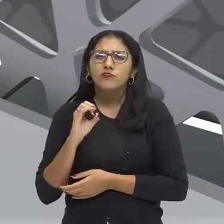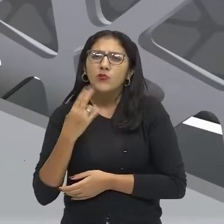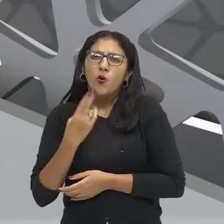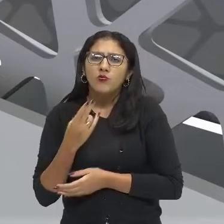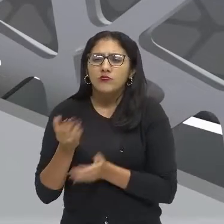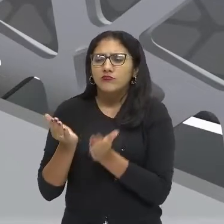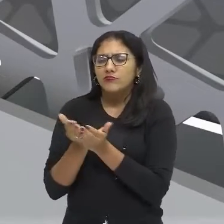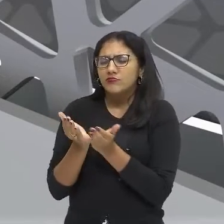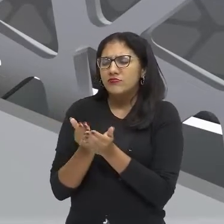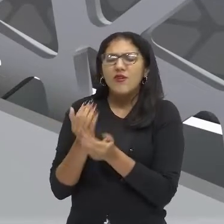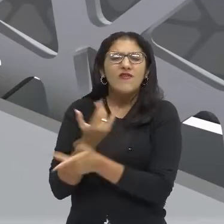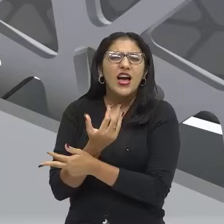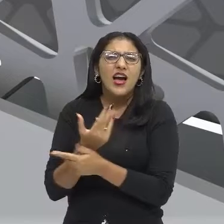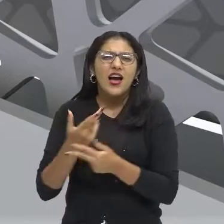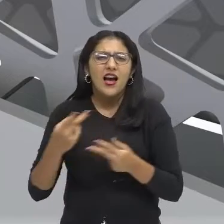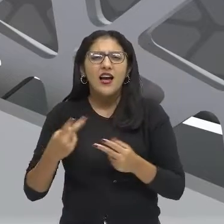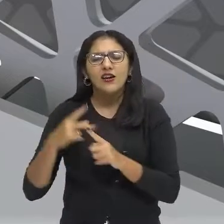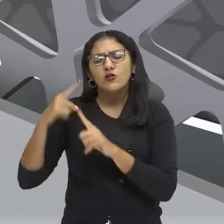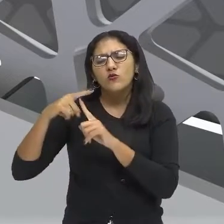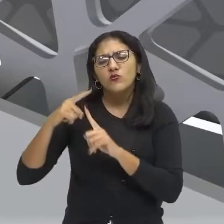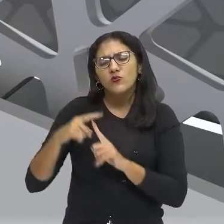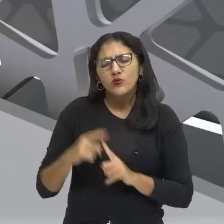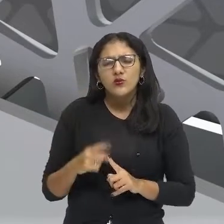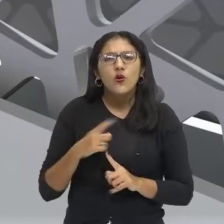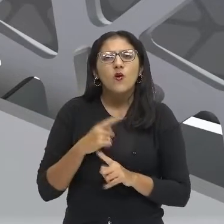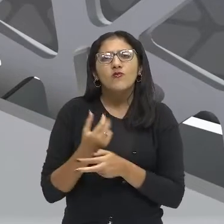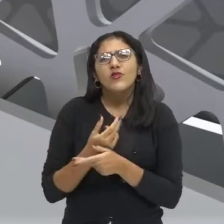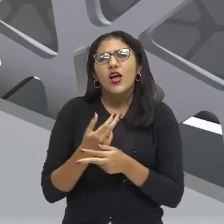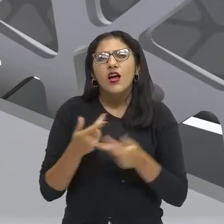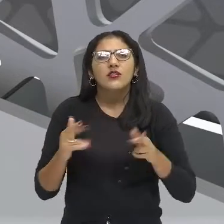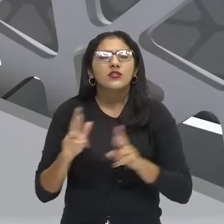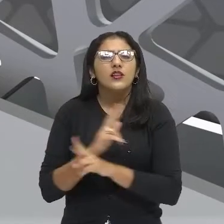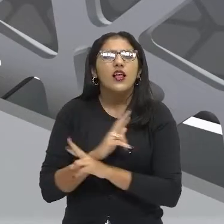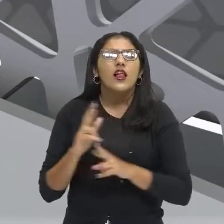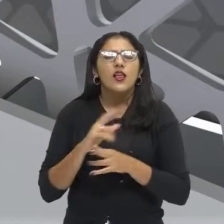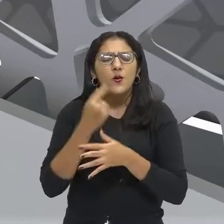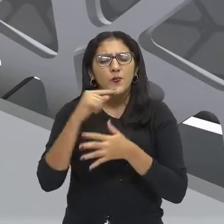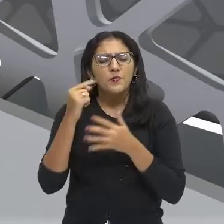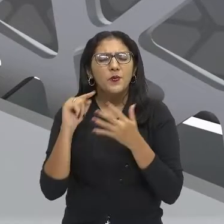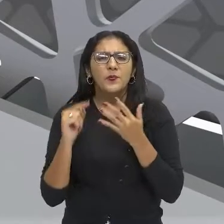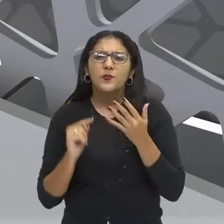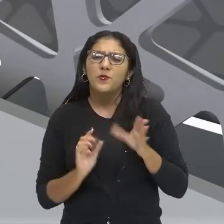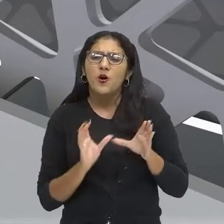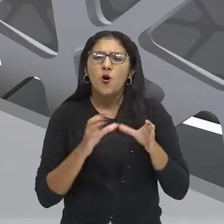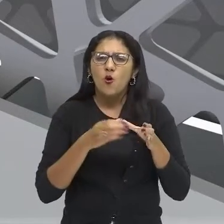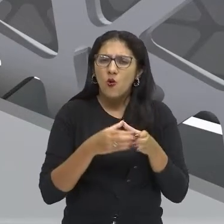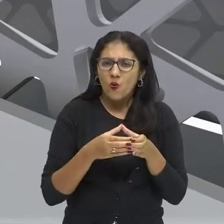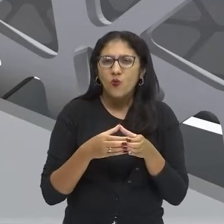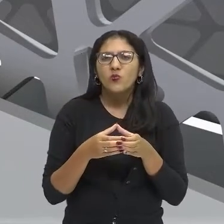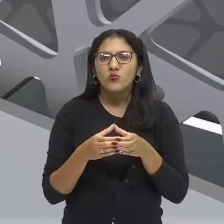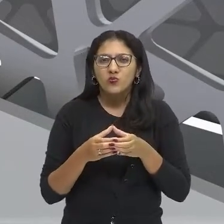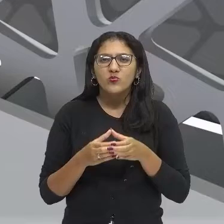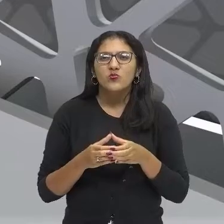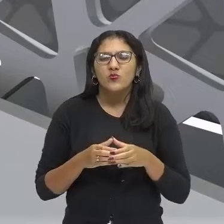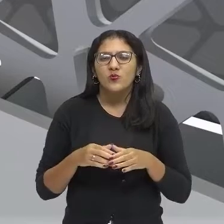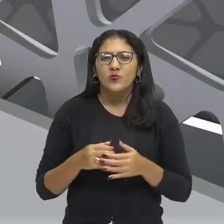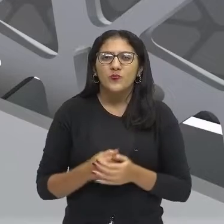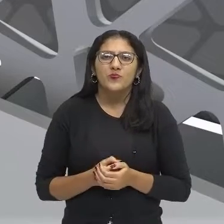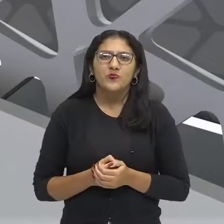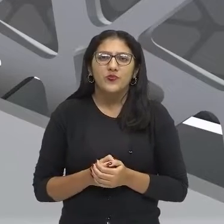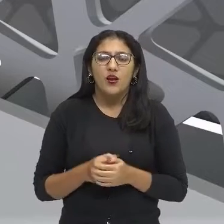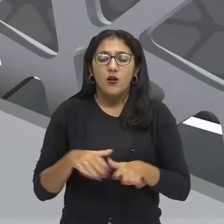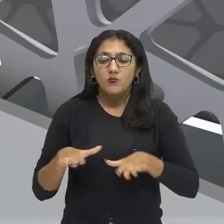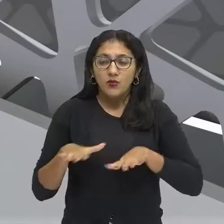gospel. Então, todo tipo de manifestação de dança se inclui nesse conjunto enorme chamado atividade física,